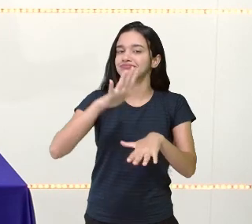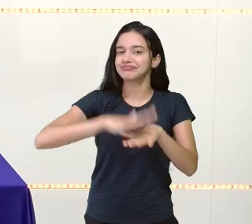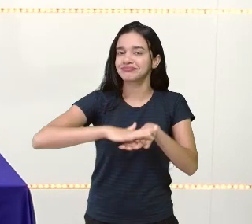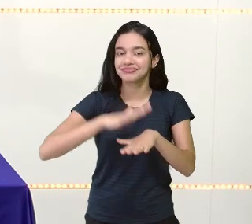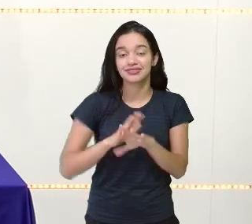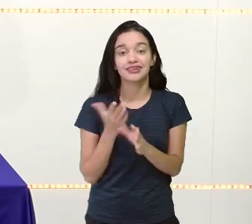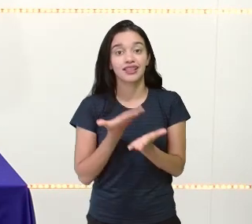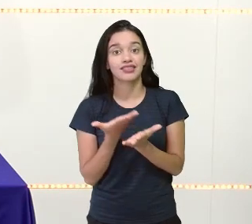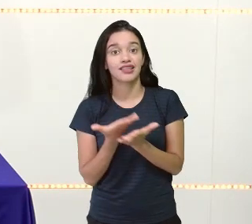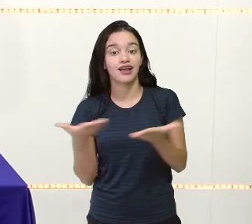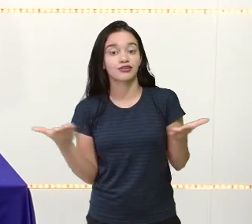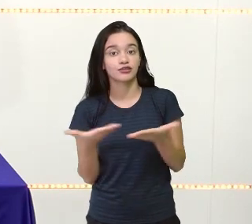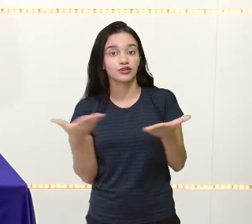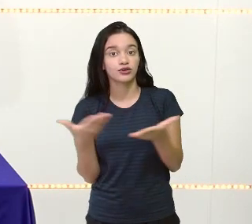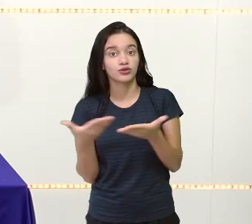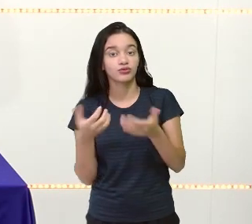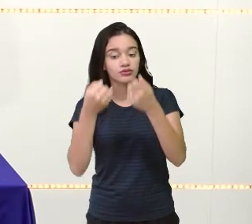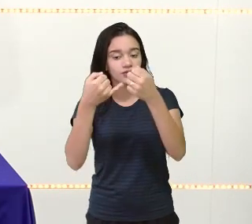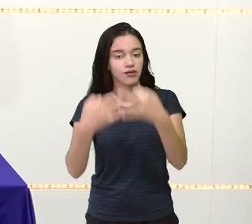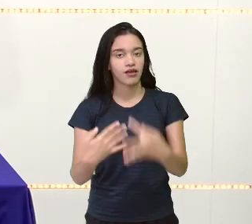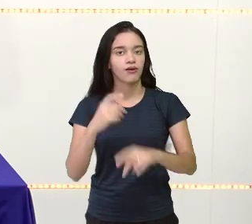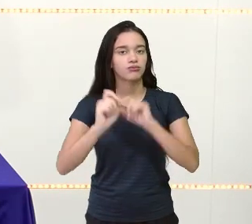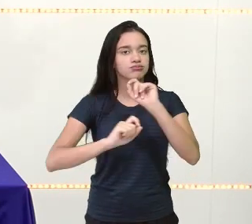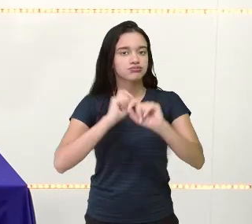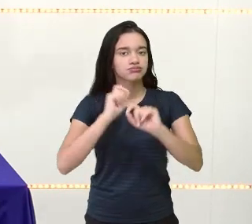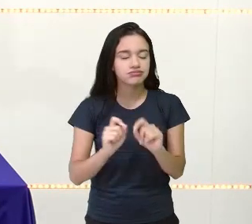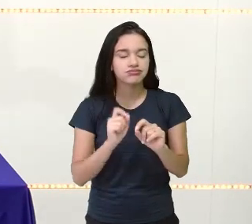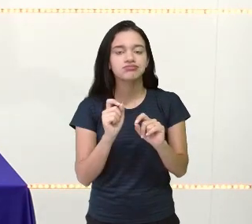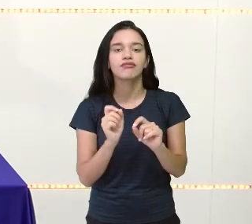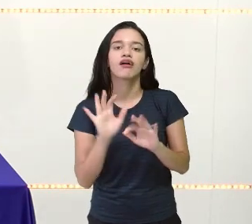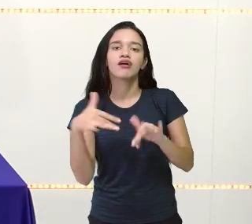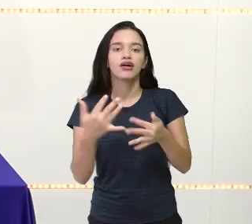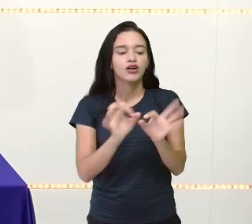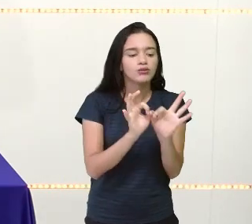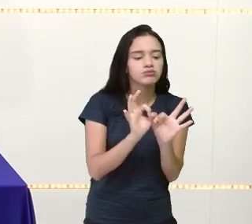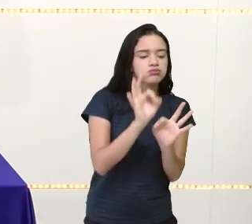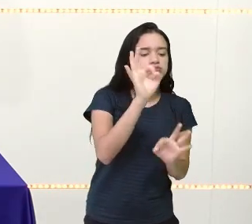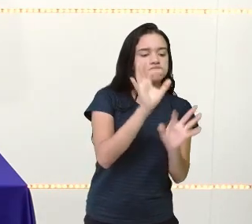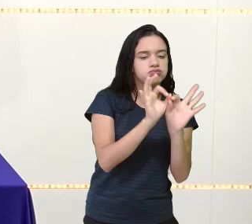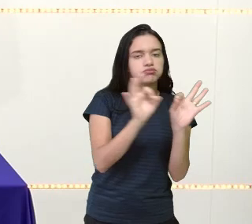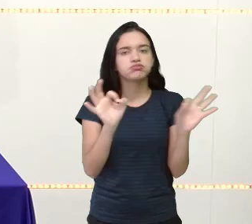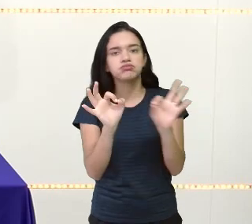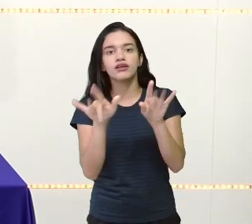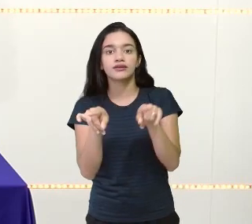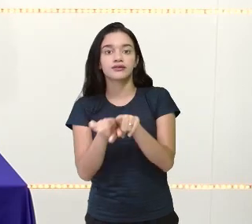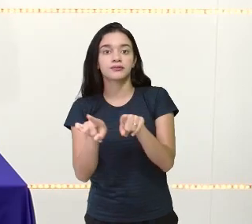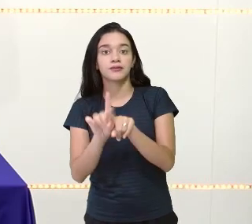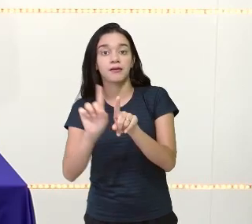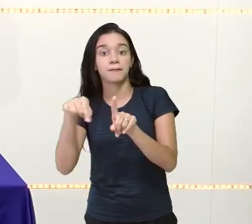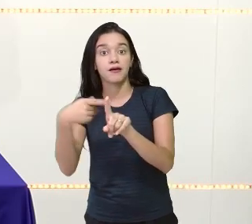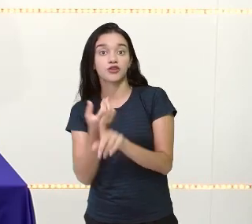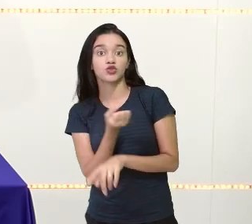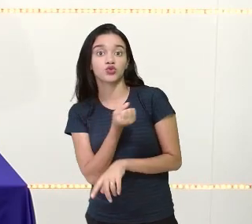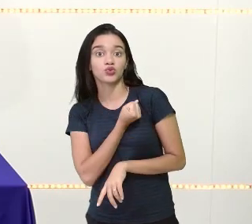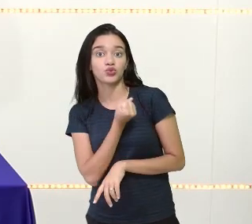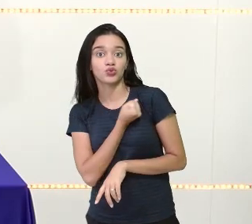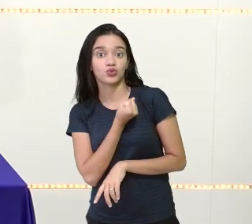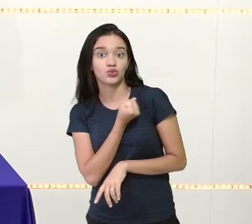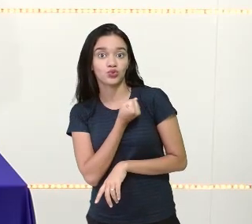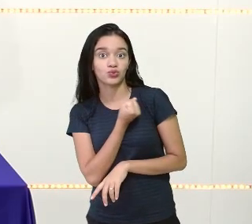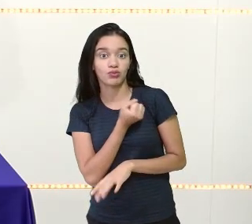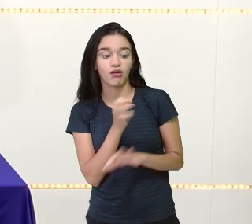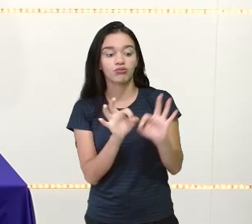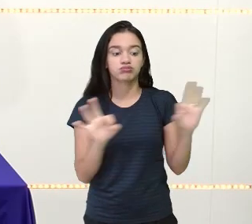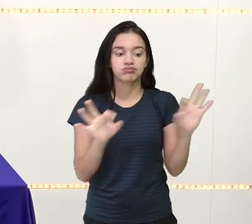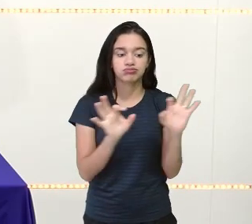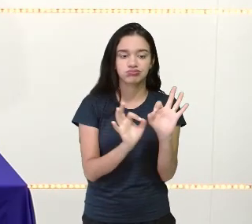Na aula de hoje, iremos falar sobre a relação entre a unidade de medida e o número obtido nessa